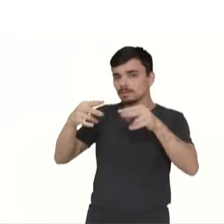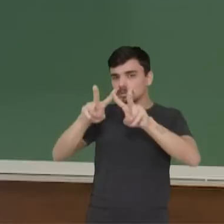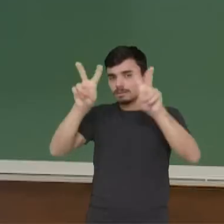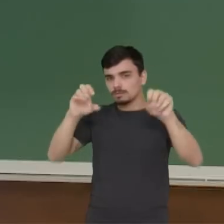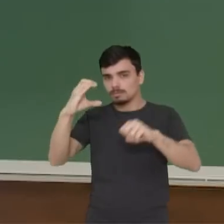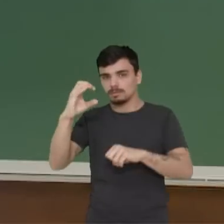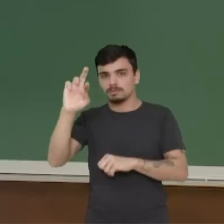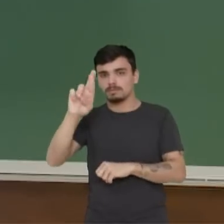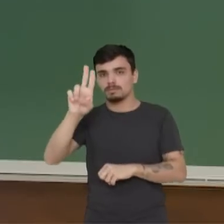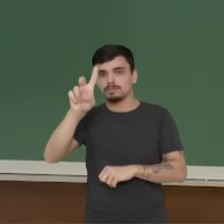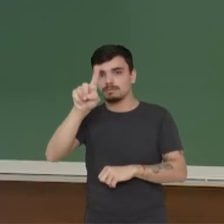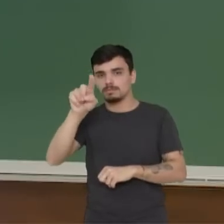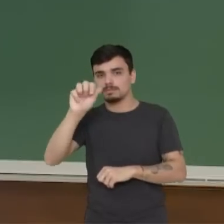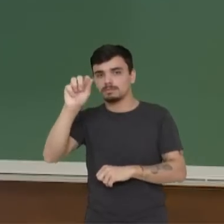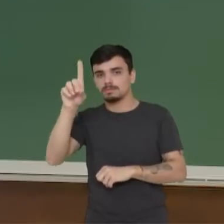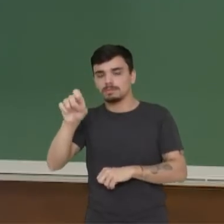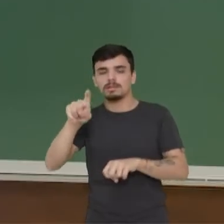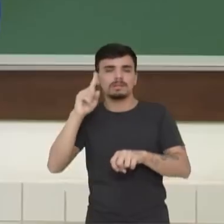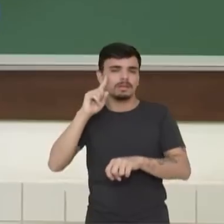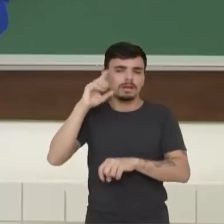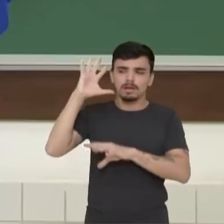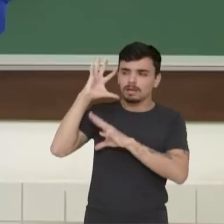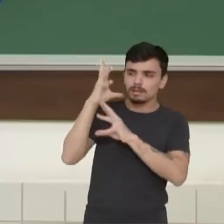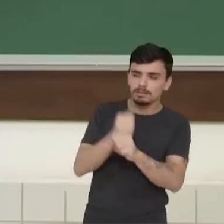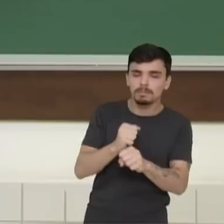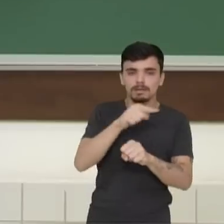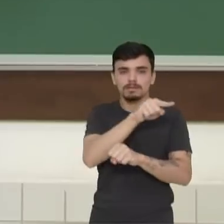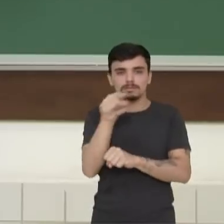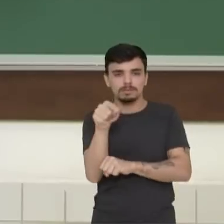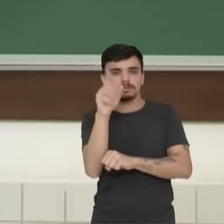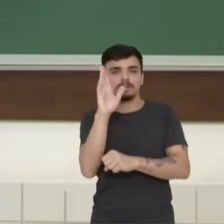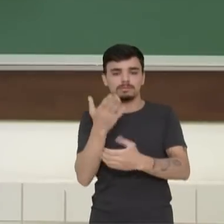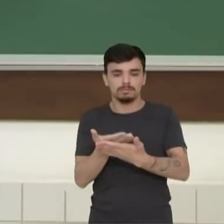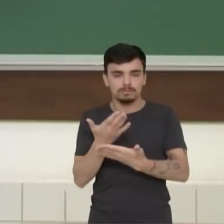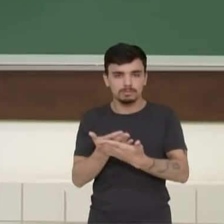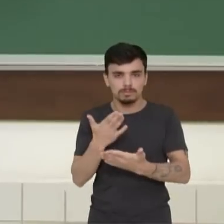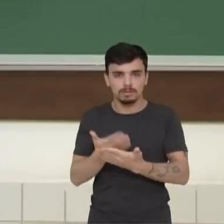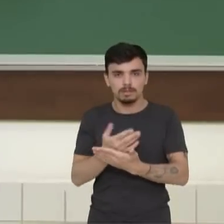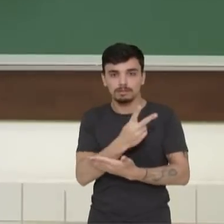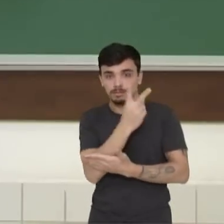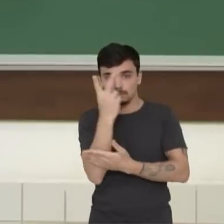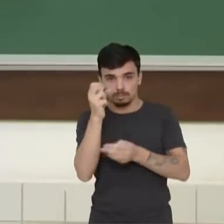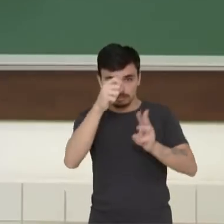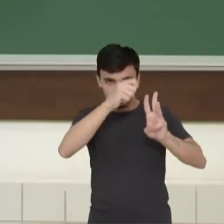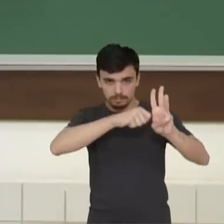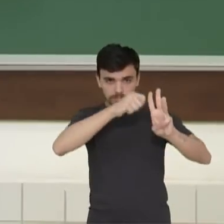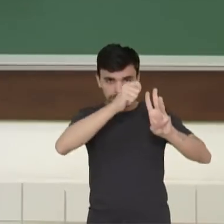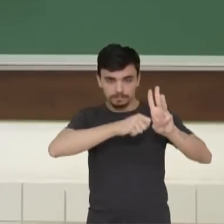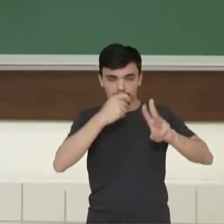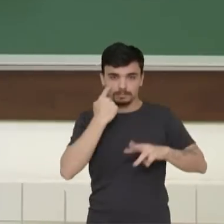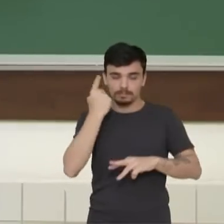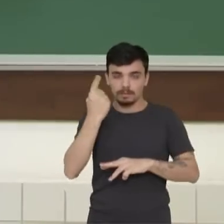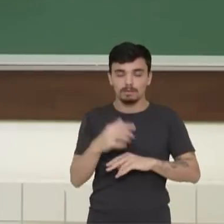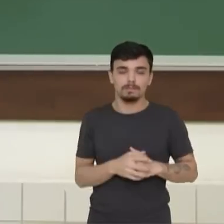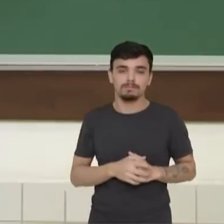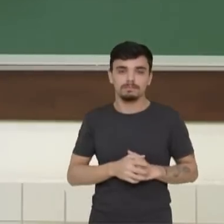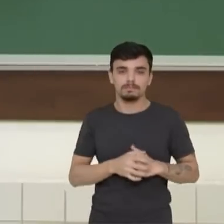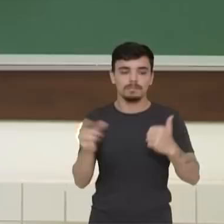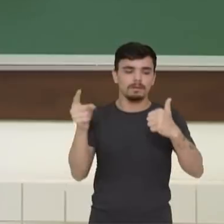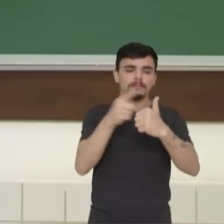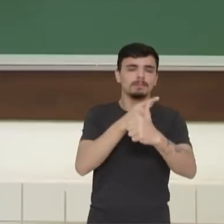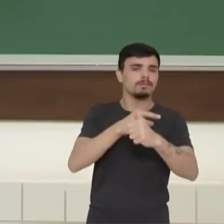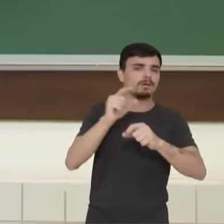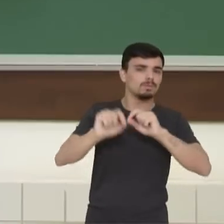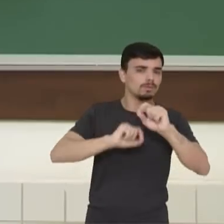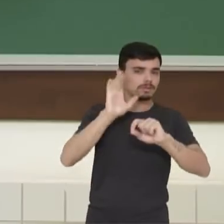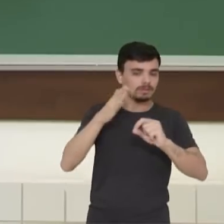tentar relembrar, retomar o que vocês estudaram lá durante o segundo trimestre. Bom, primeiro que